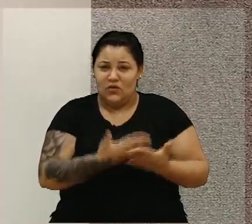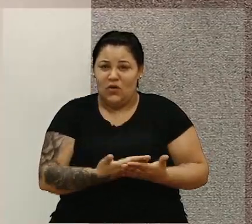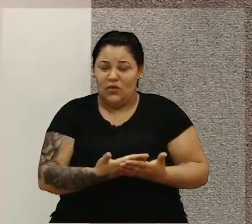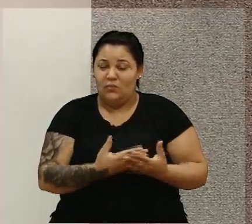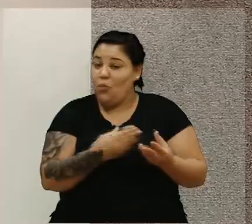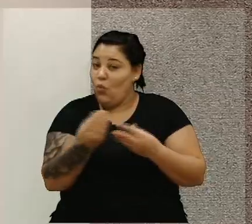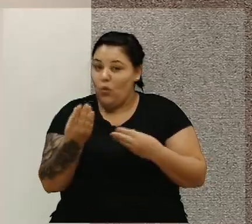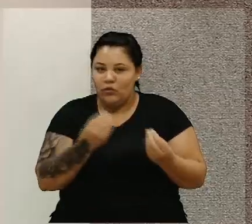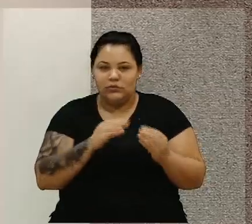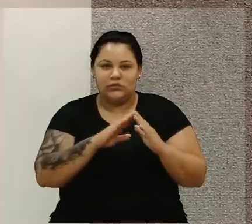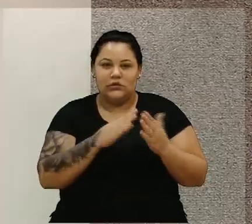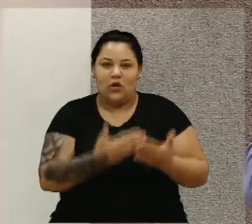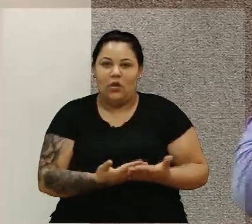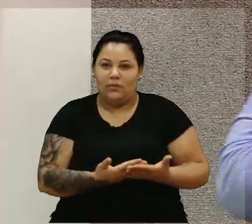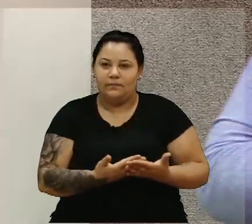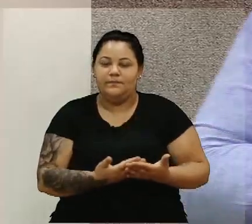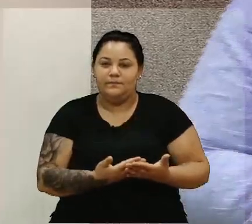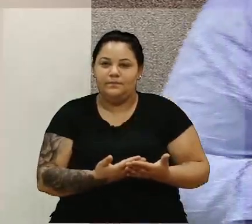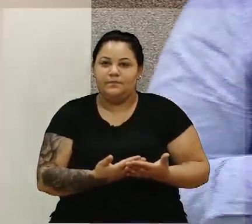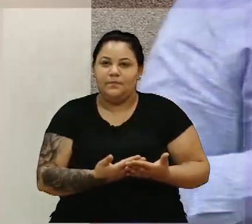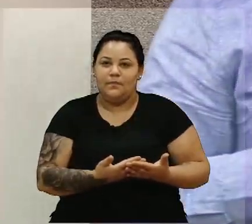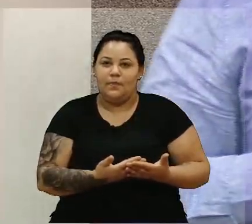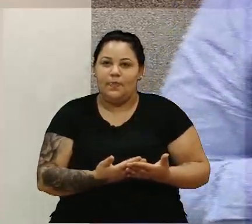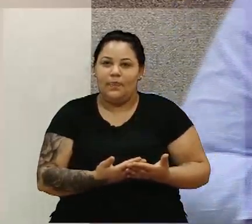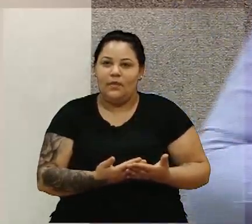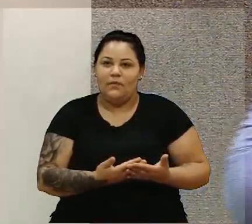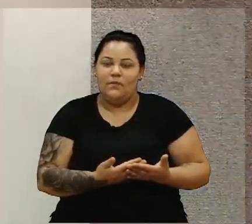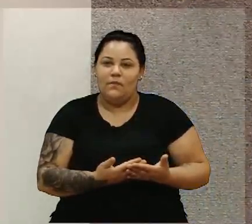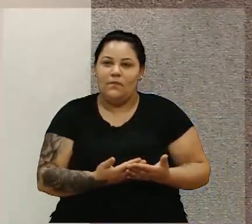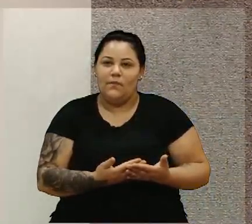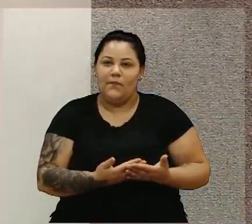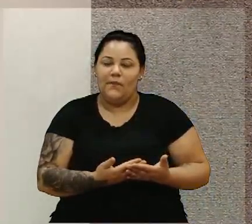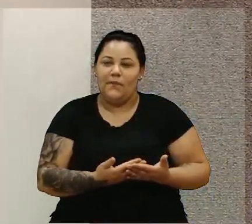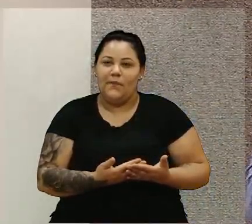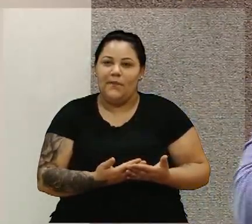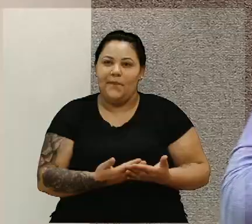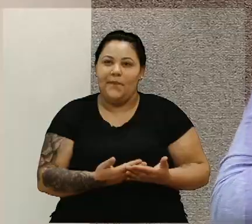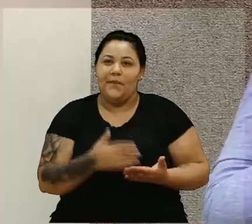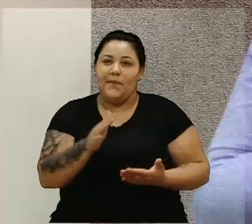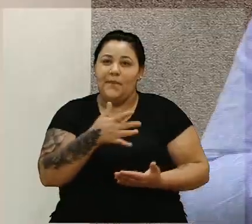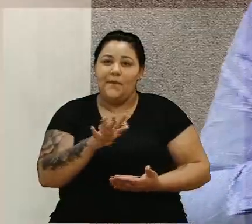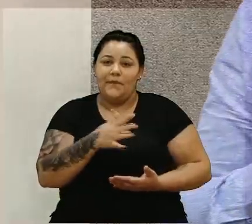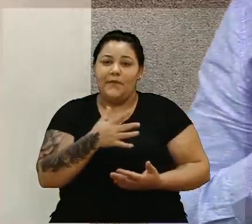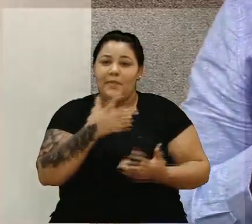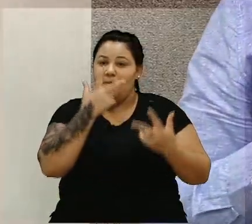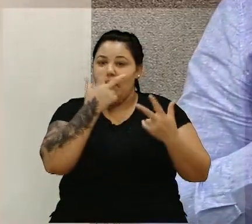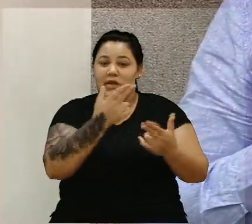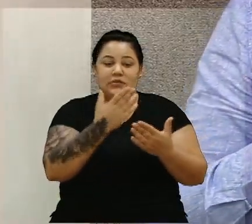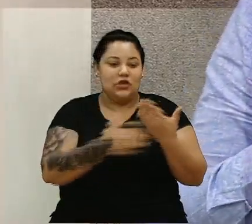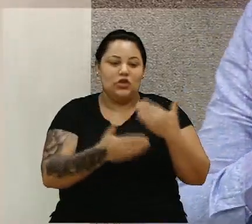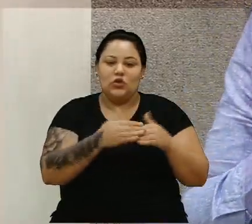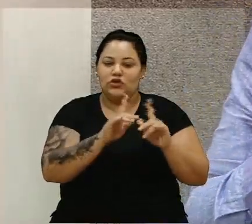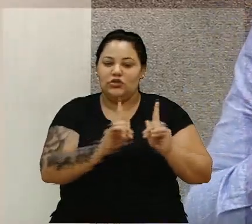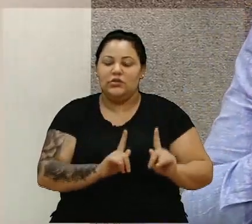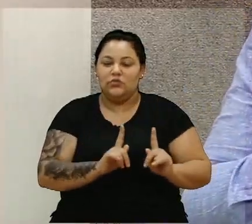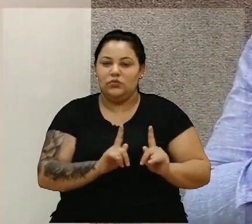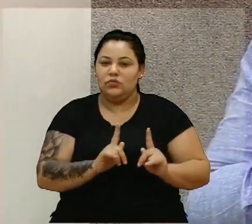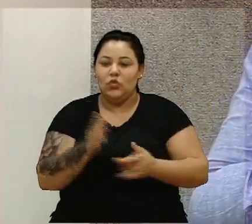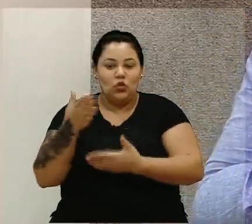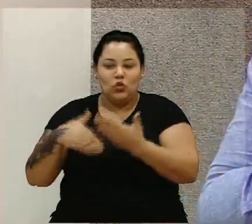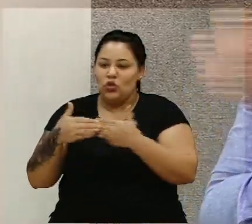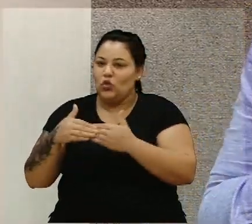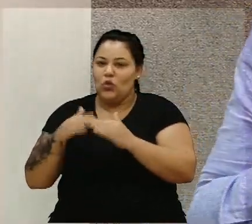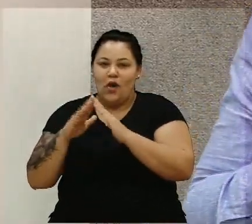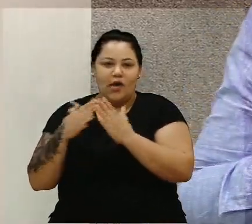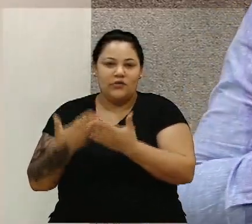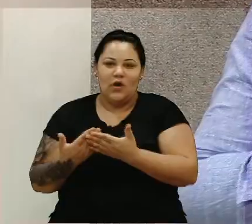de escolas. E para concluir, vereador. Sim, senhor. E muitas vezes parece que todas as gestões compartilhadas